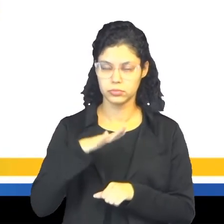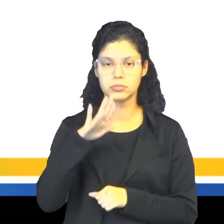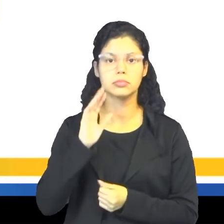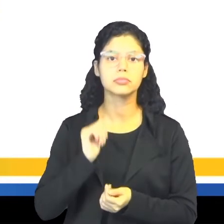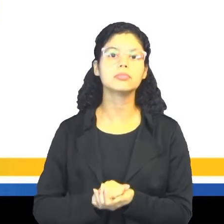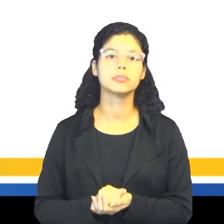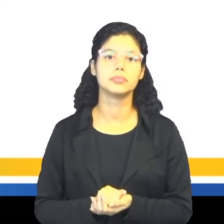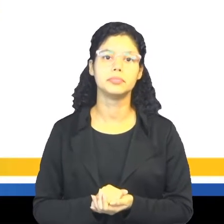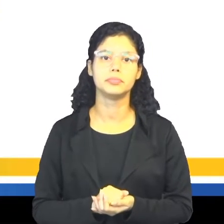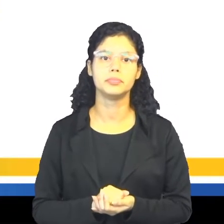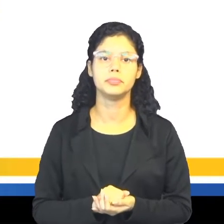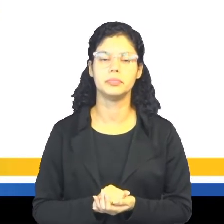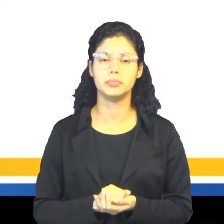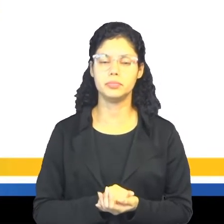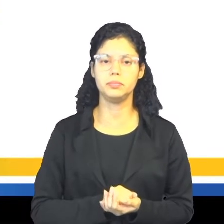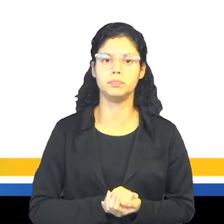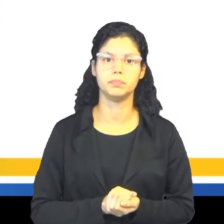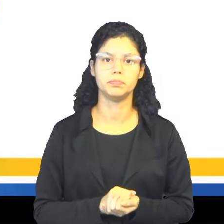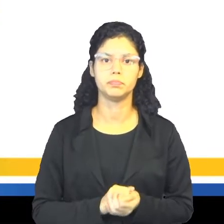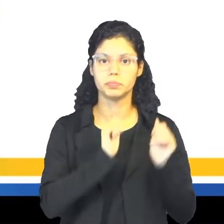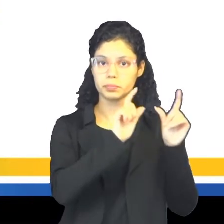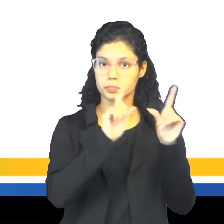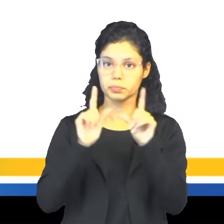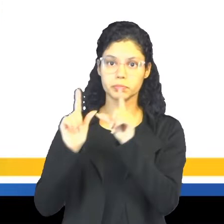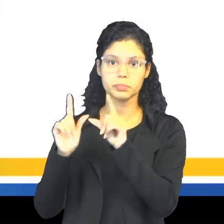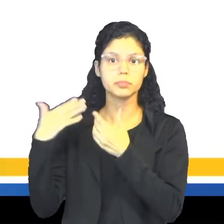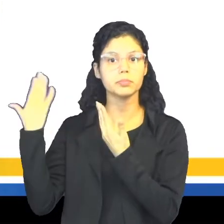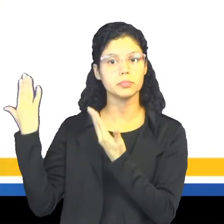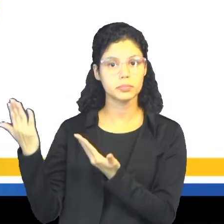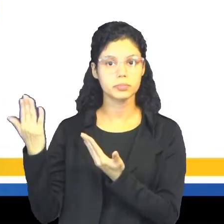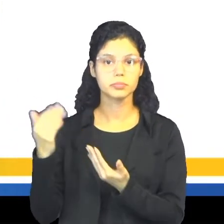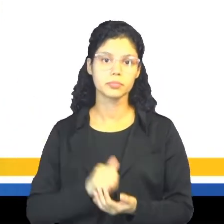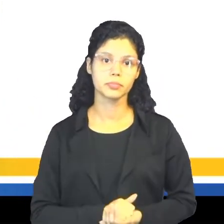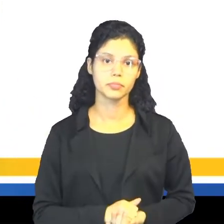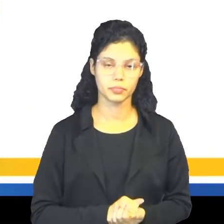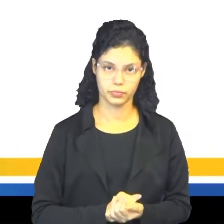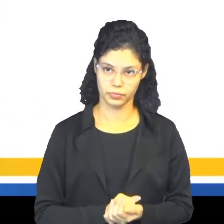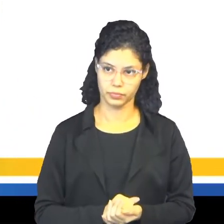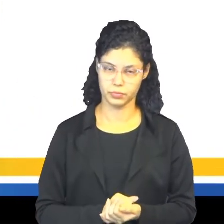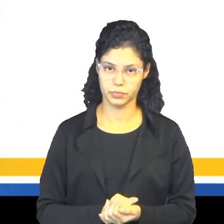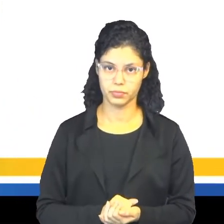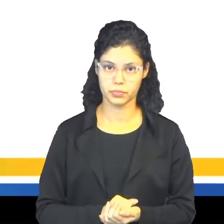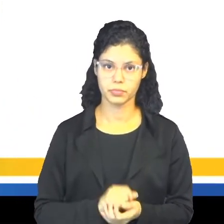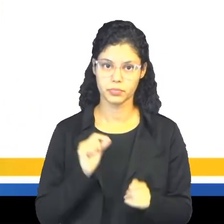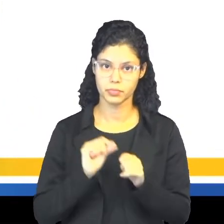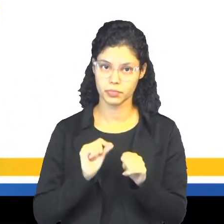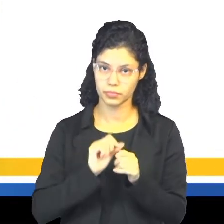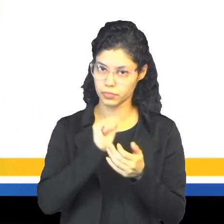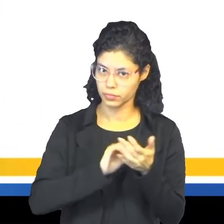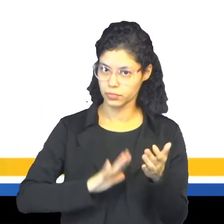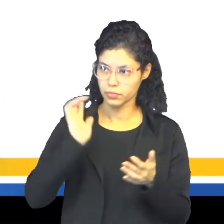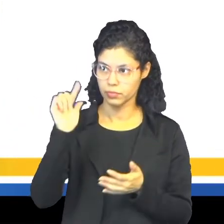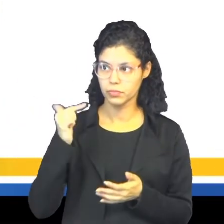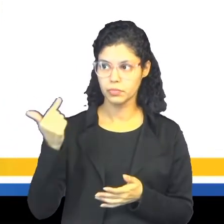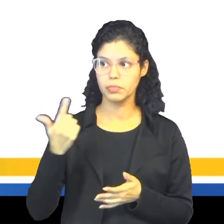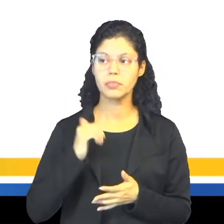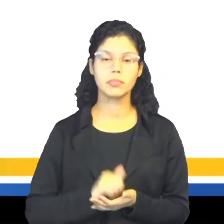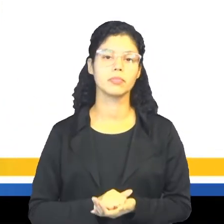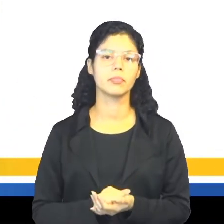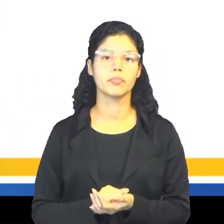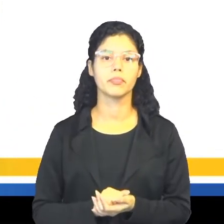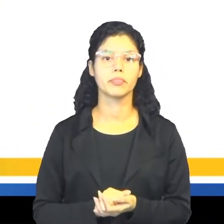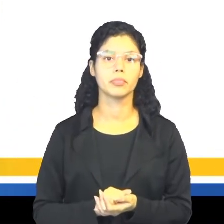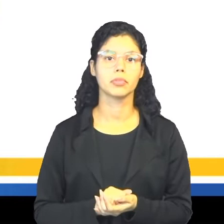próximo telinha aí ó tá mais tarde depois a gente vai fazer outras atividades dela